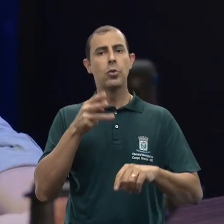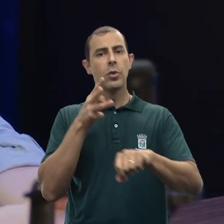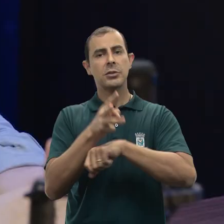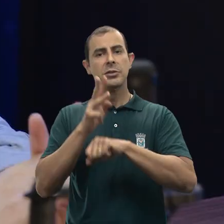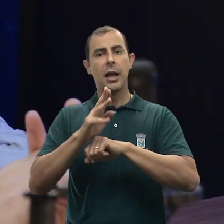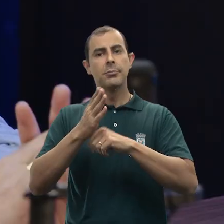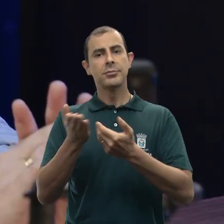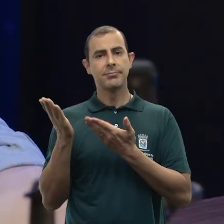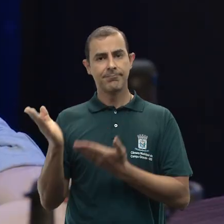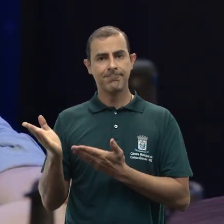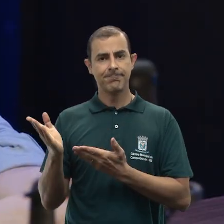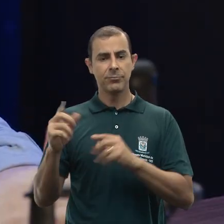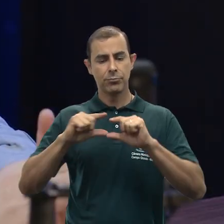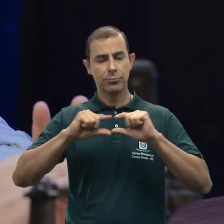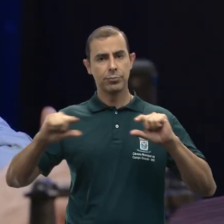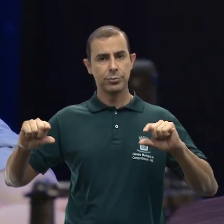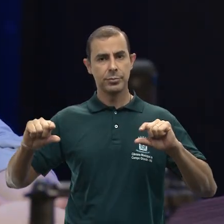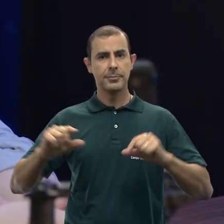WhatsApp,